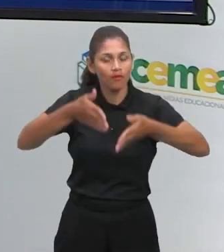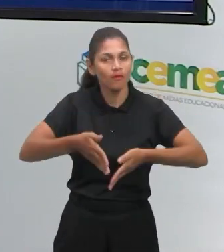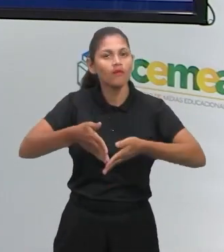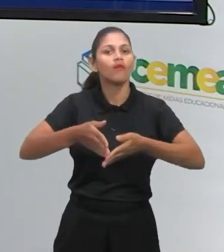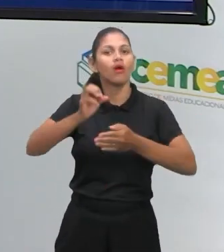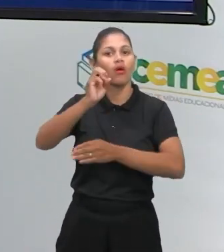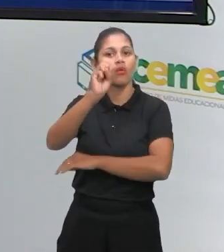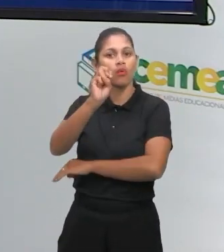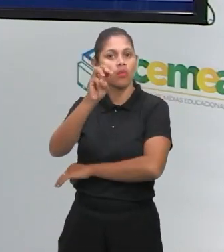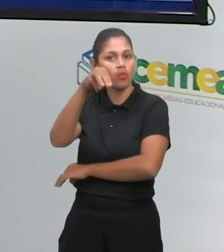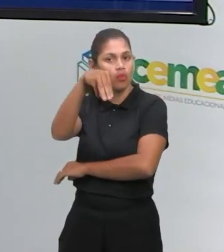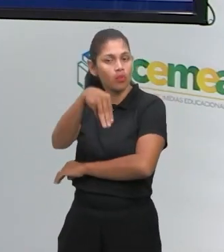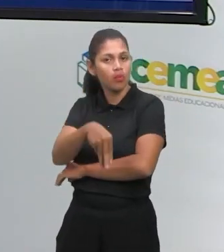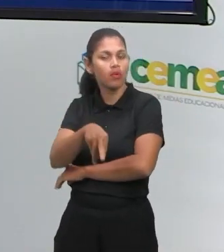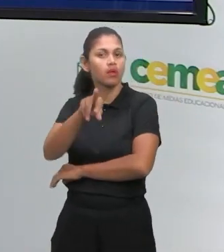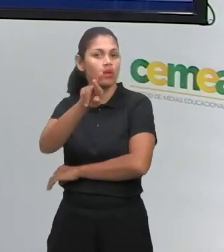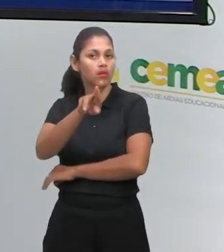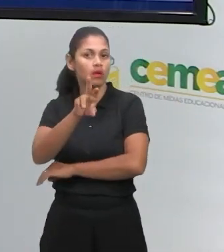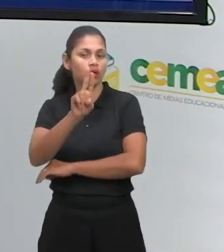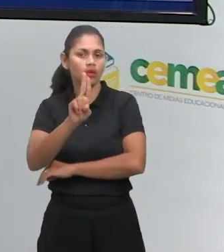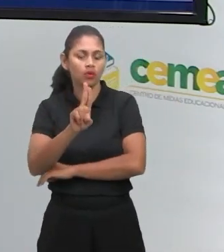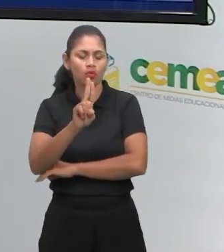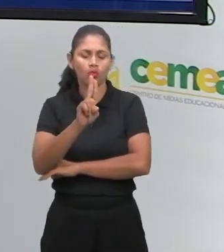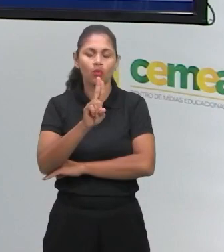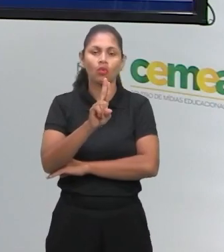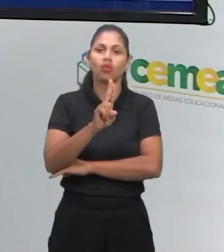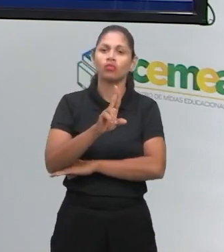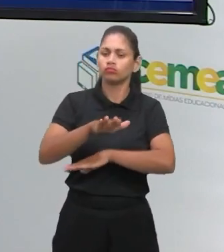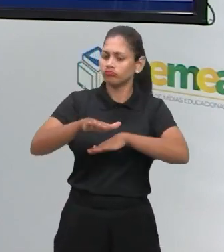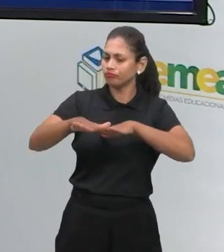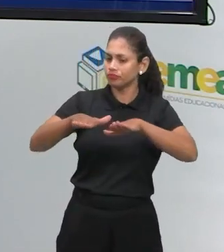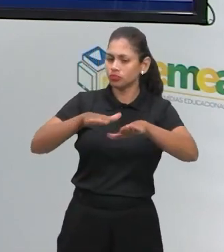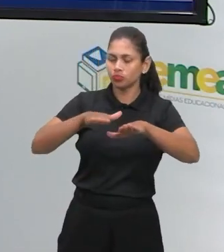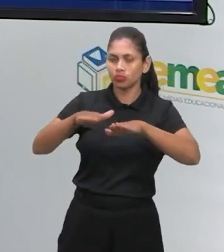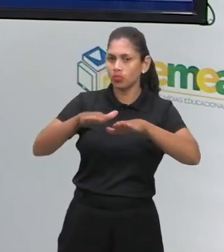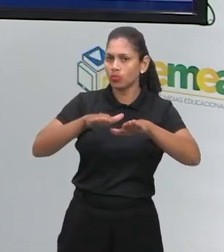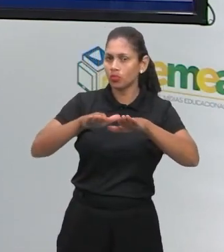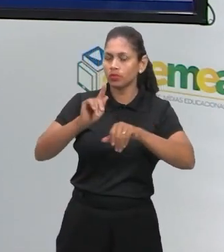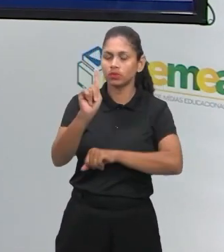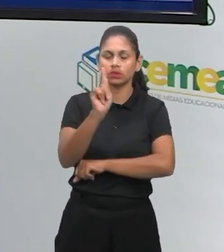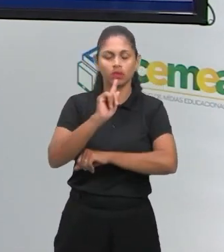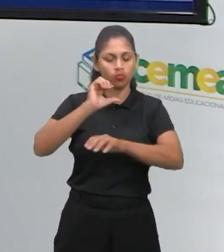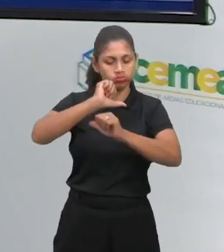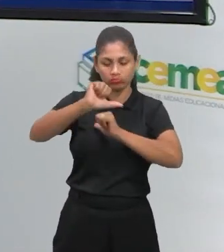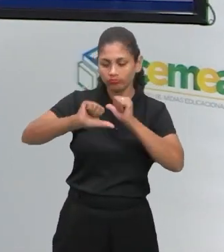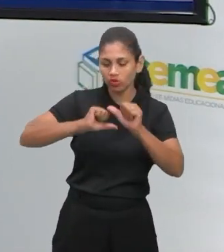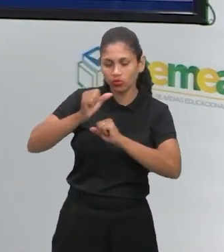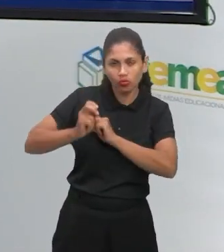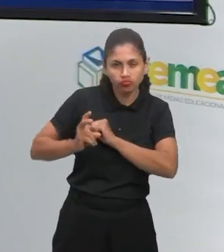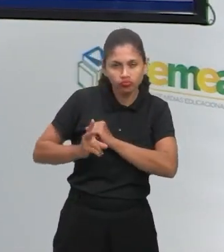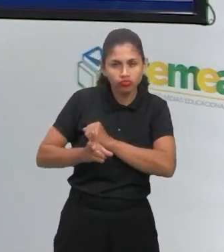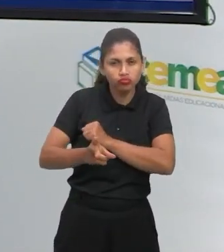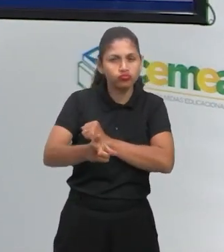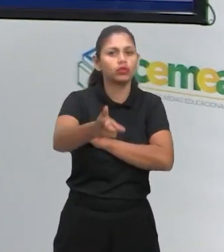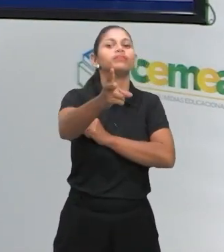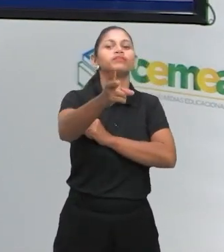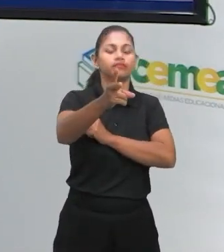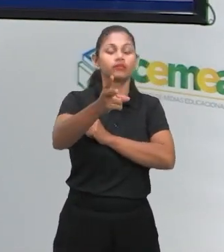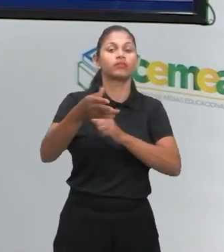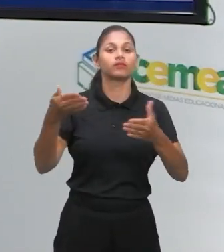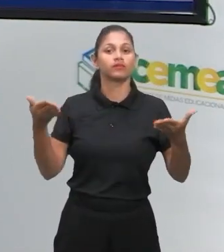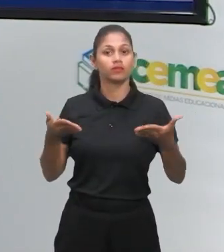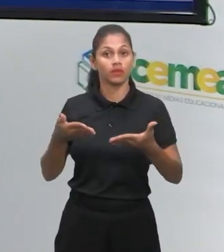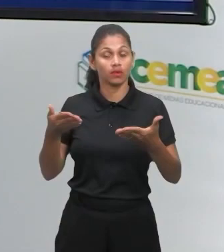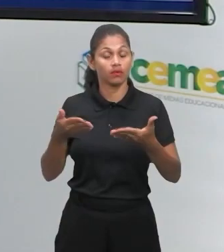que não varia com o tempo, né? Ele permanece uniforme. Então, nesse assunto de hoje, vamos ver aqui a